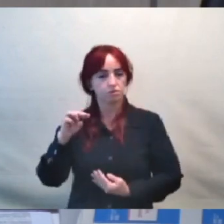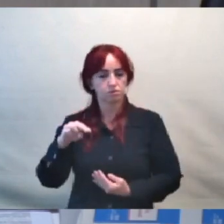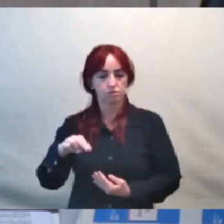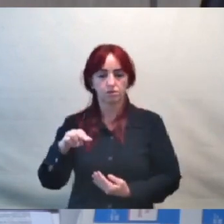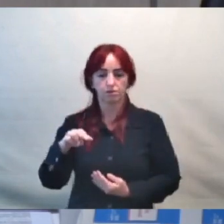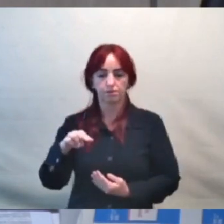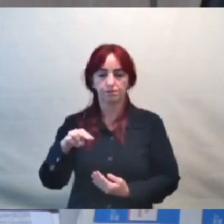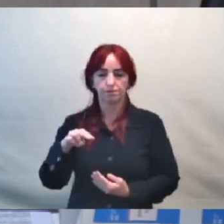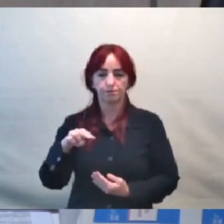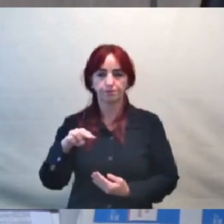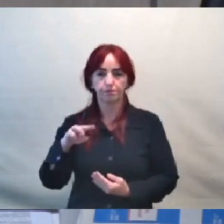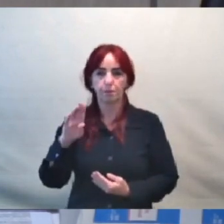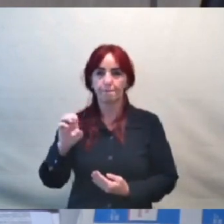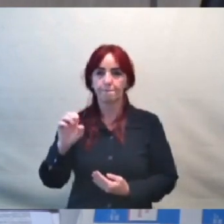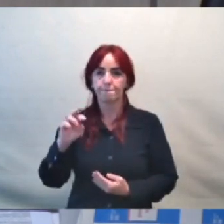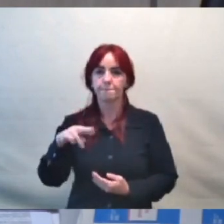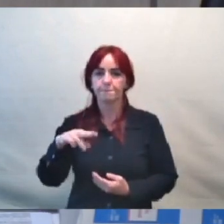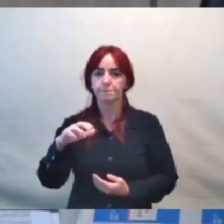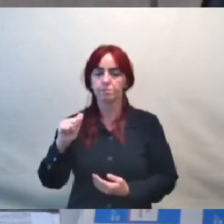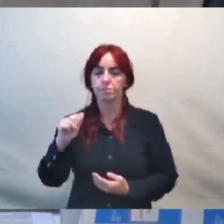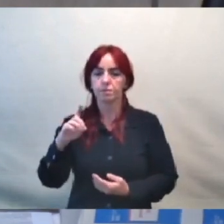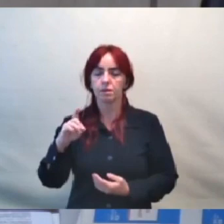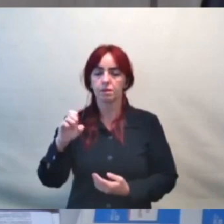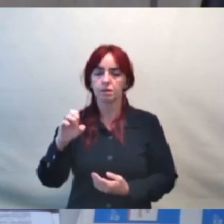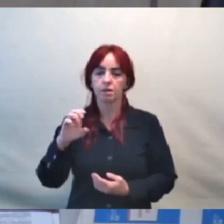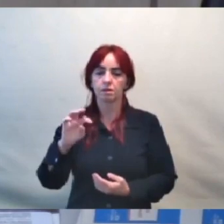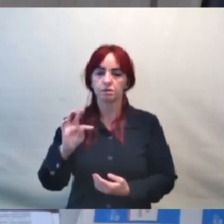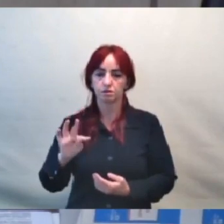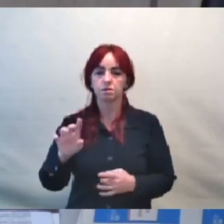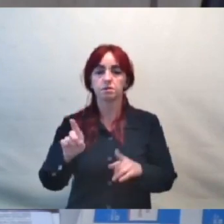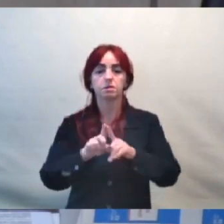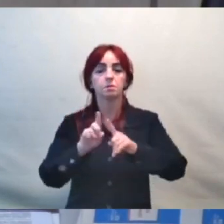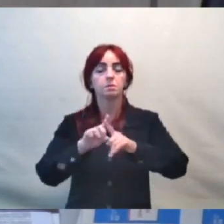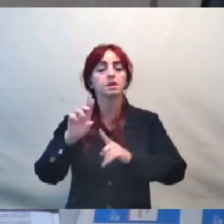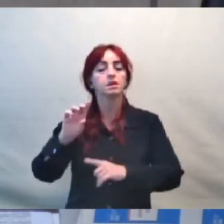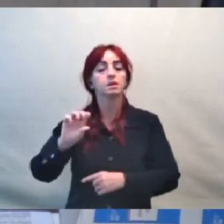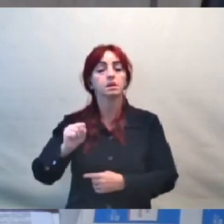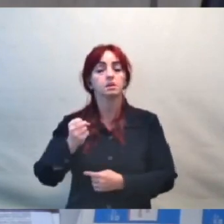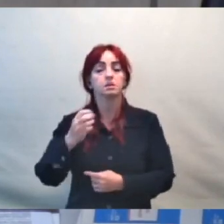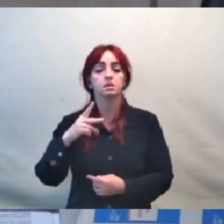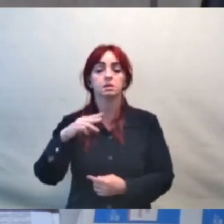a Bernadette Quirino, né, também da SMED, a